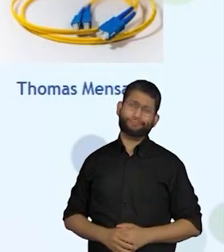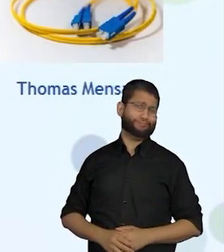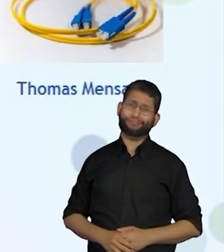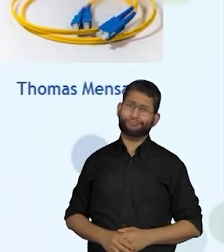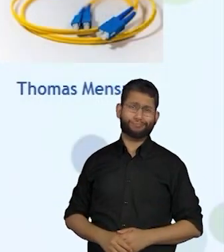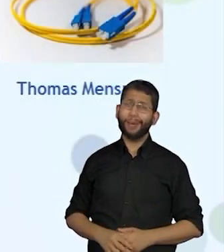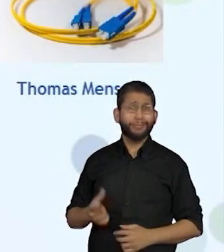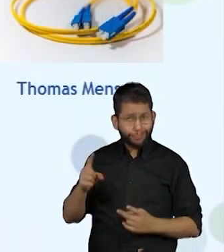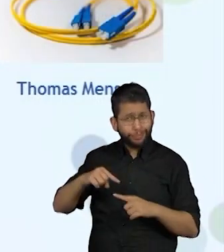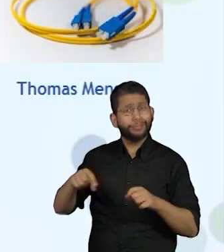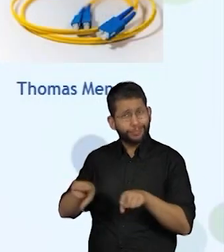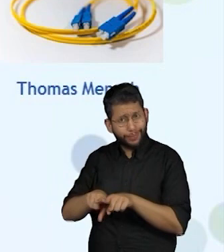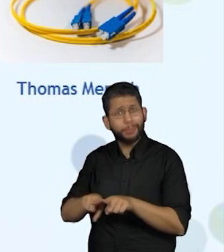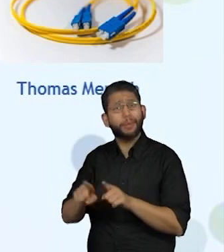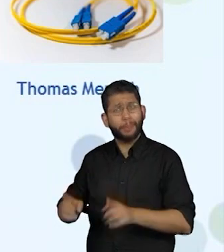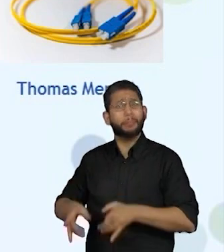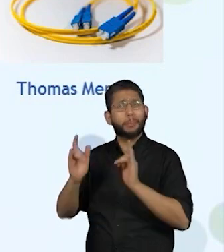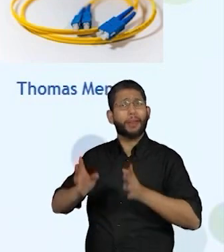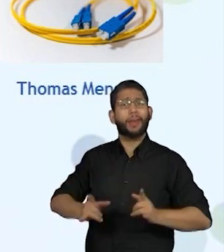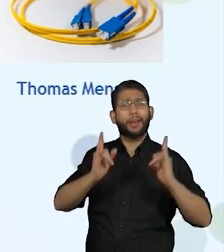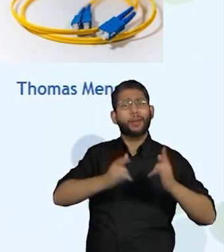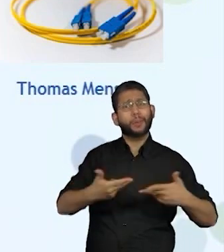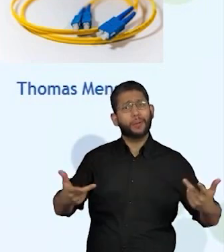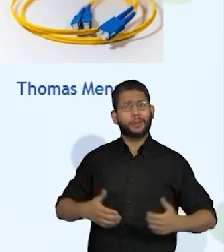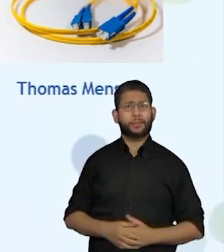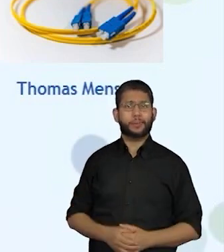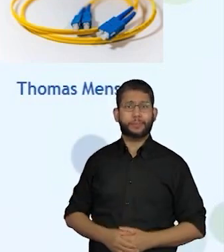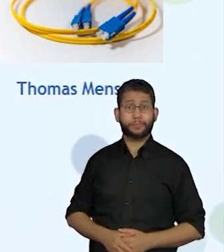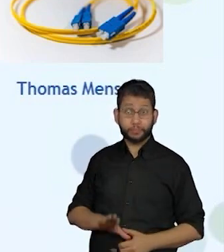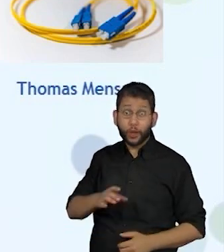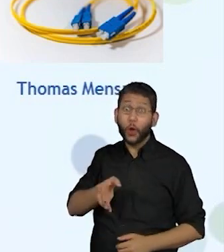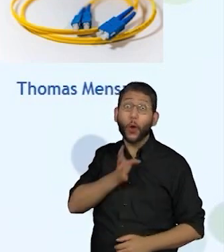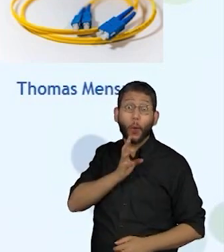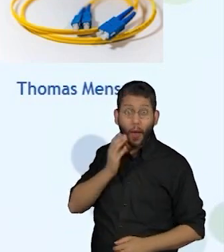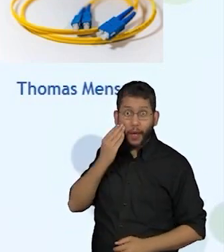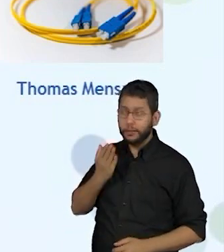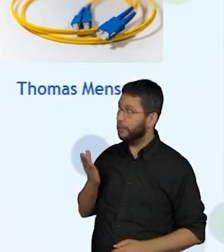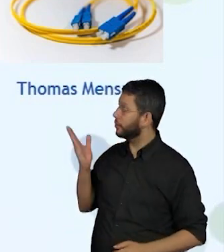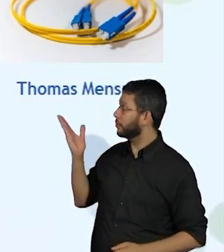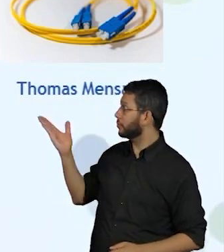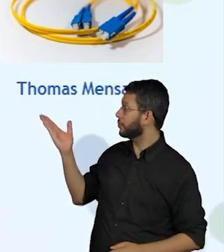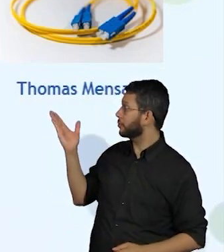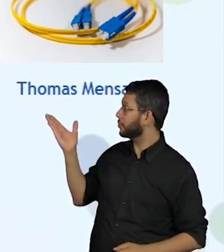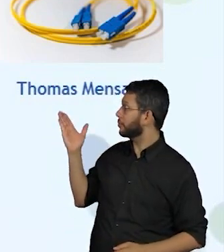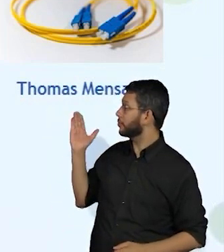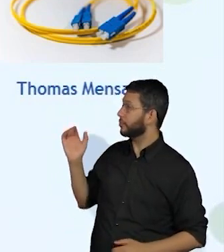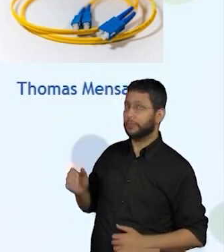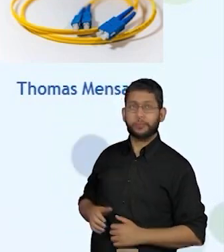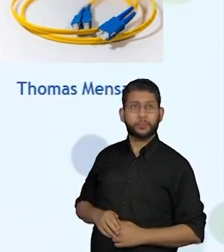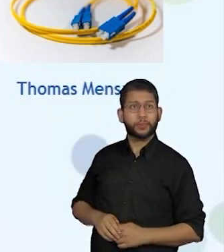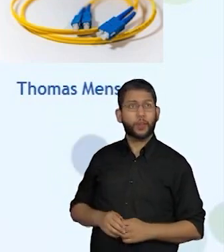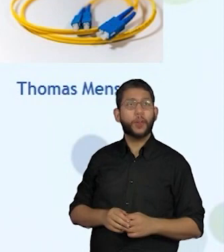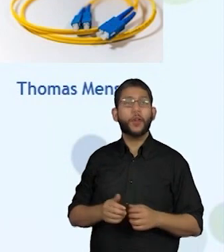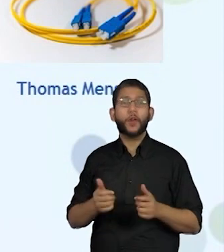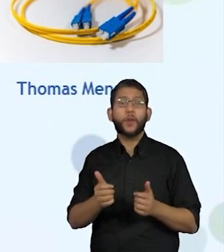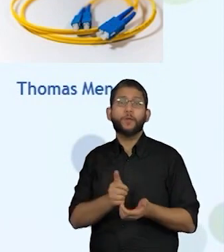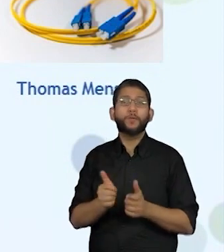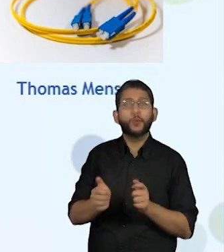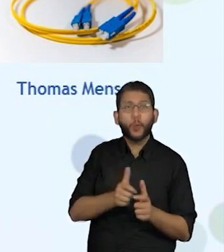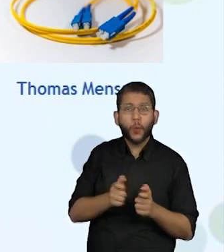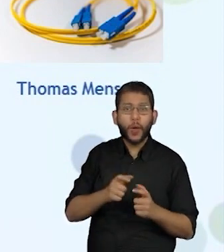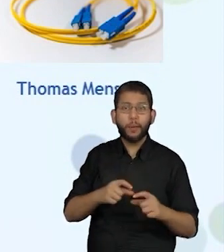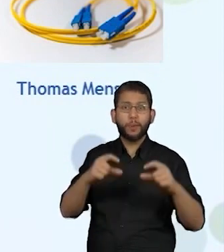vocês podem observar, aqui nós separamos quatro grandes invenções, Nós temos o videogame, o óculos